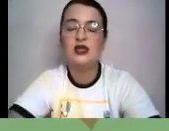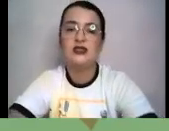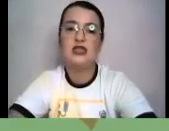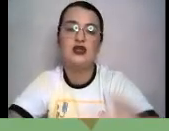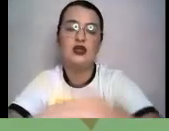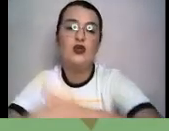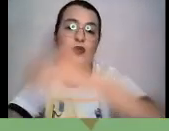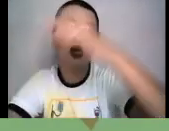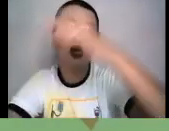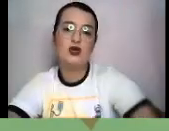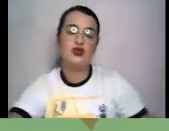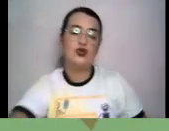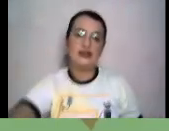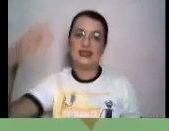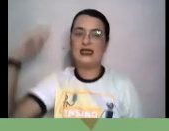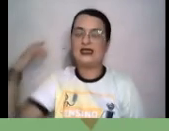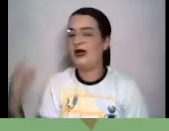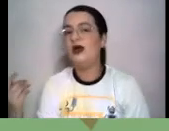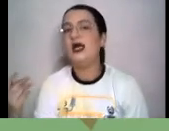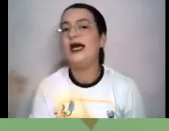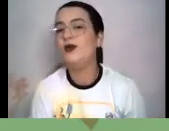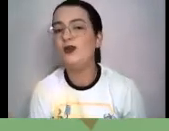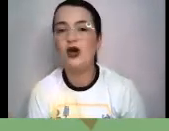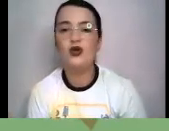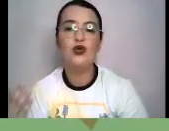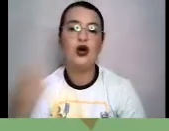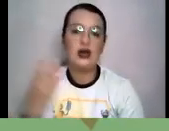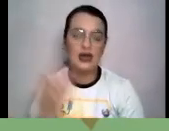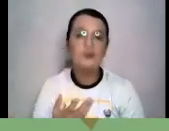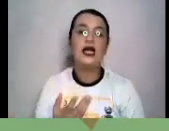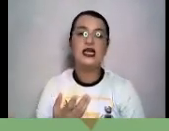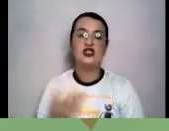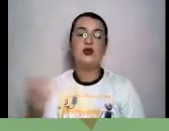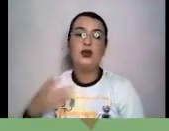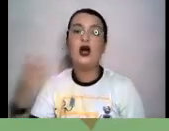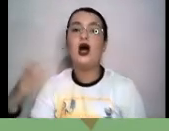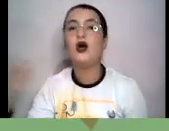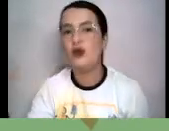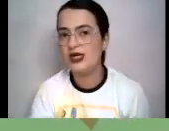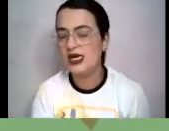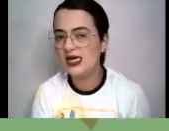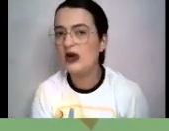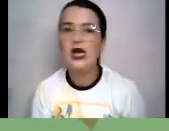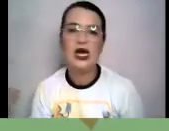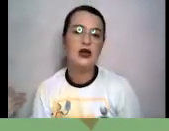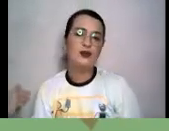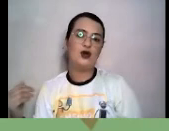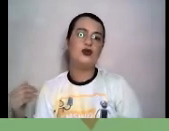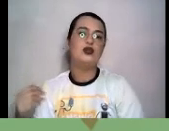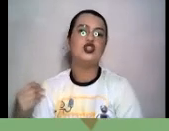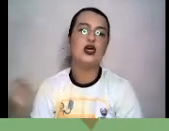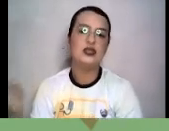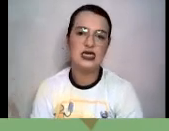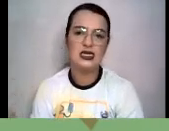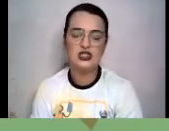socialista, certo? Então, o bloco do Ocidental era o bloco capitalista, e o bloco oriental era o